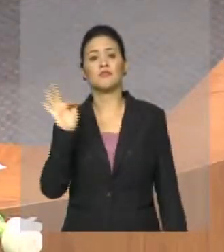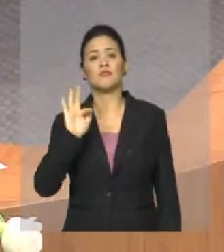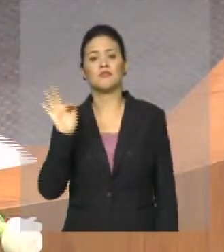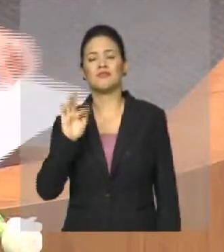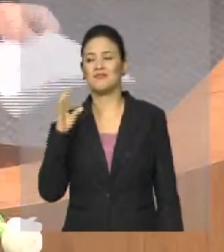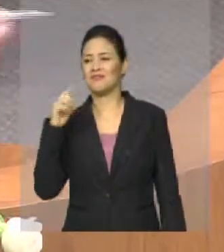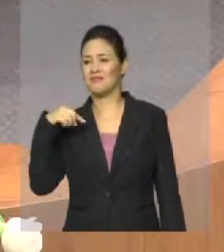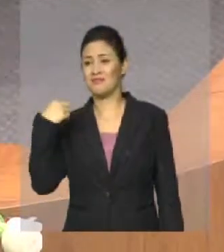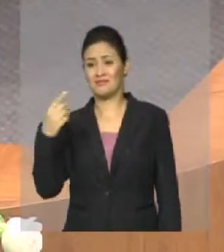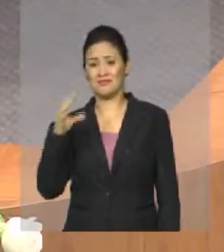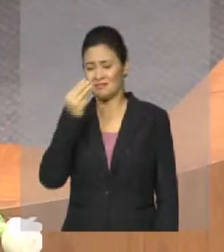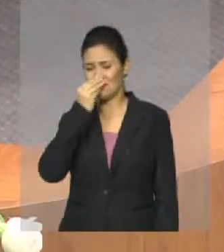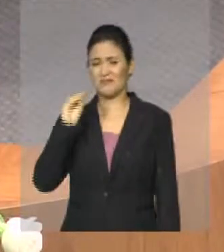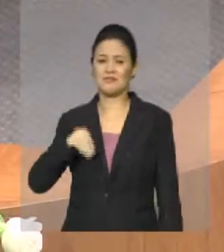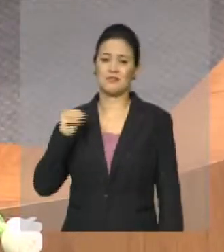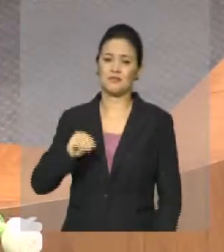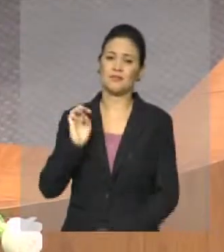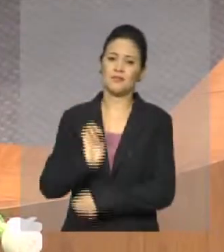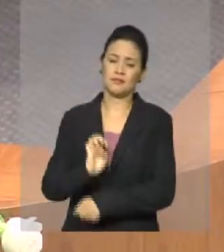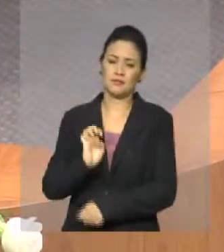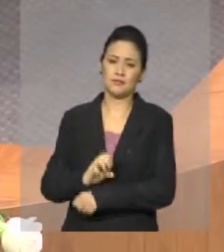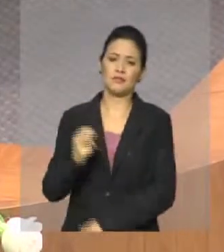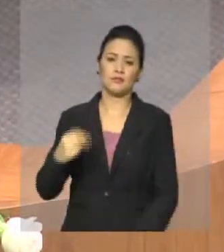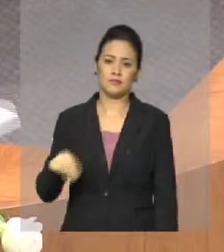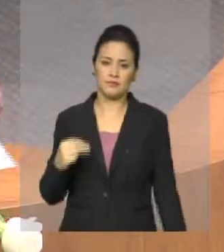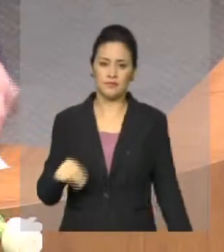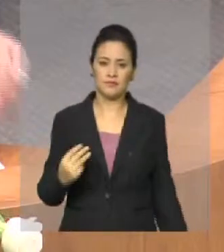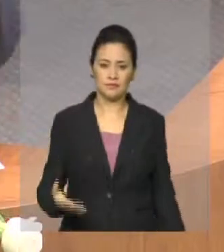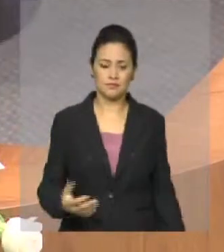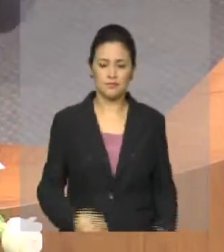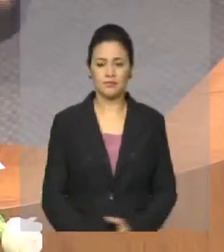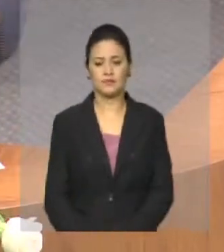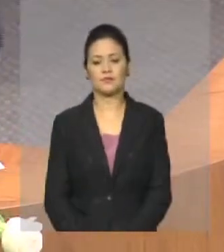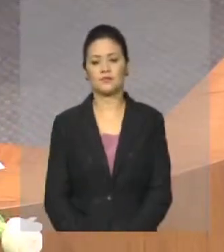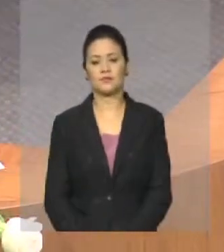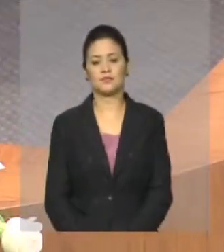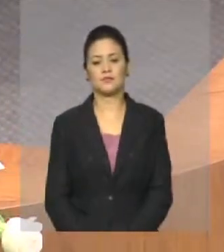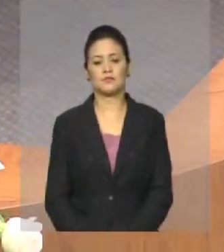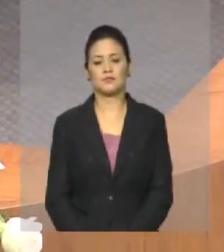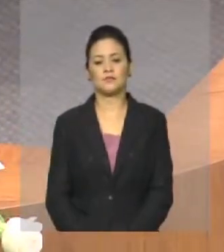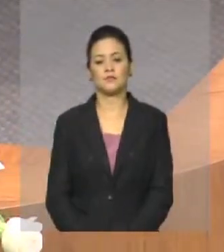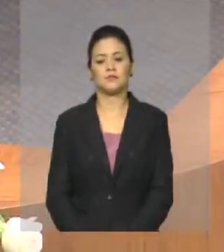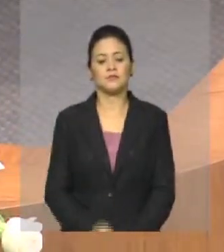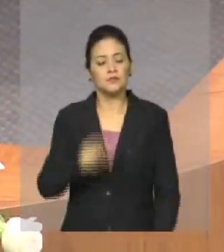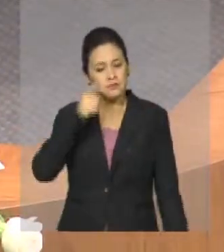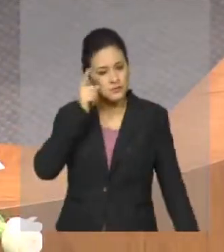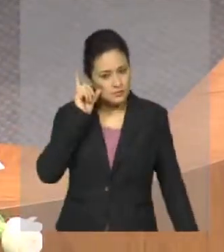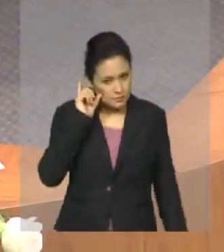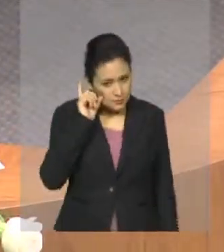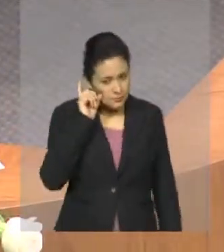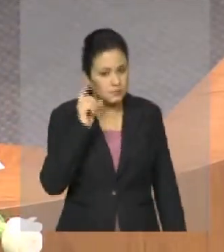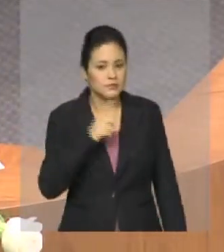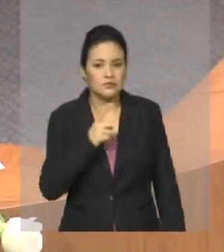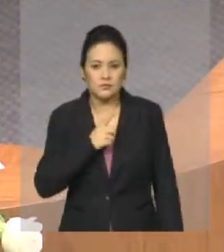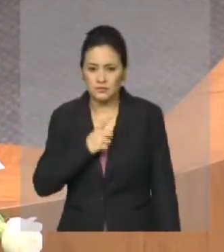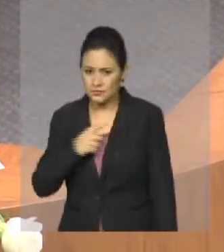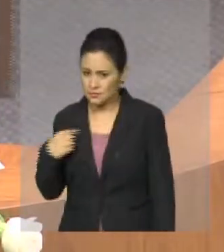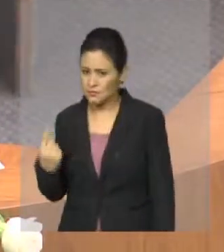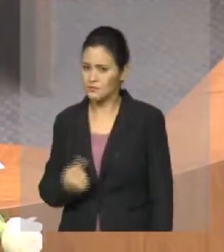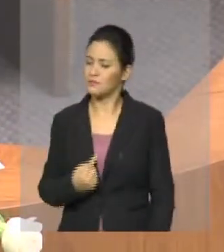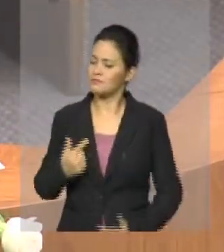presidente, aqui ontem eu estava também, ainda naquela nossa luta, eu entrei com uma